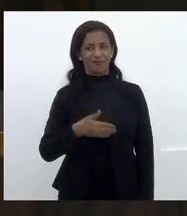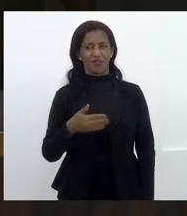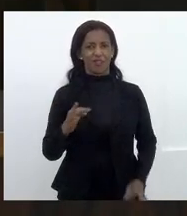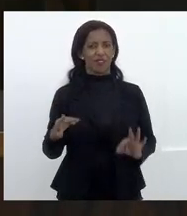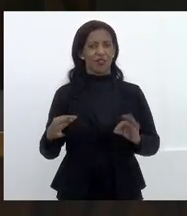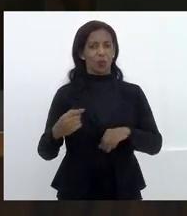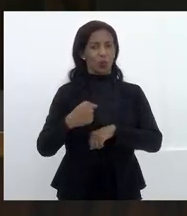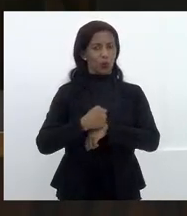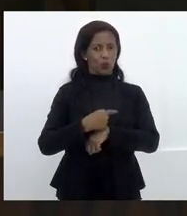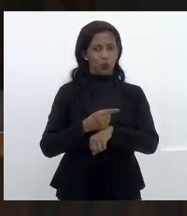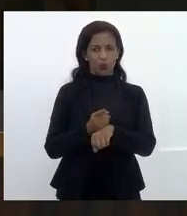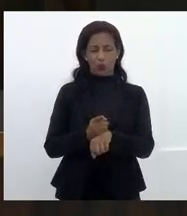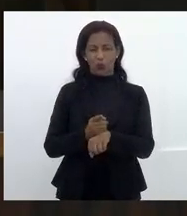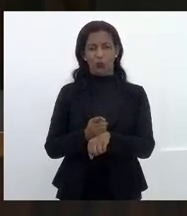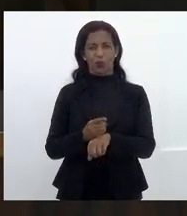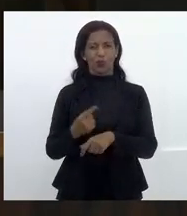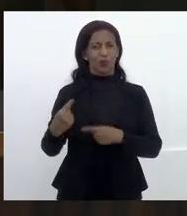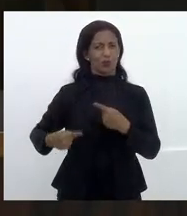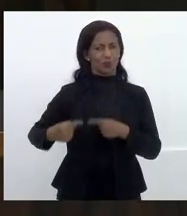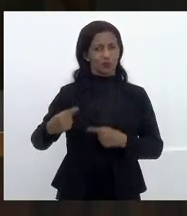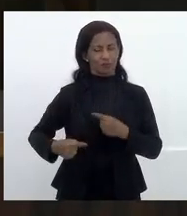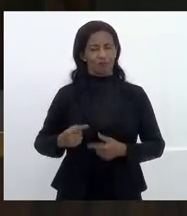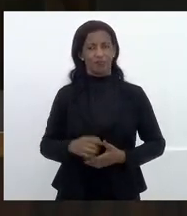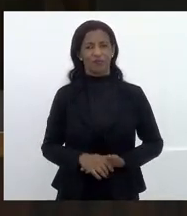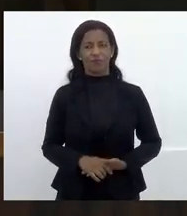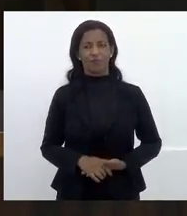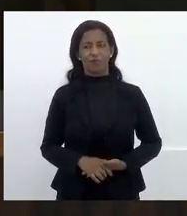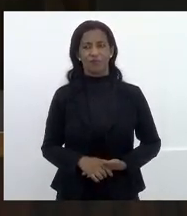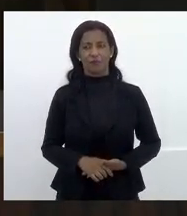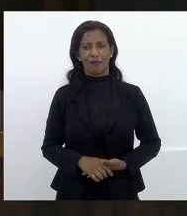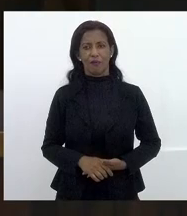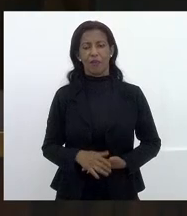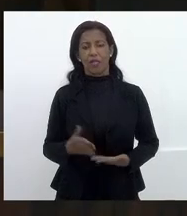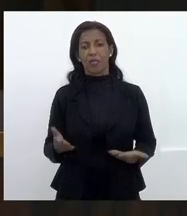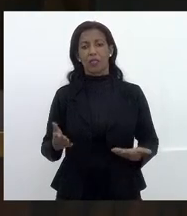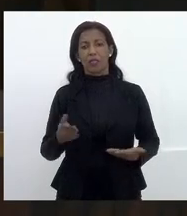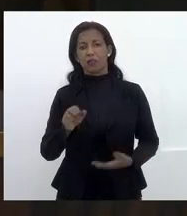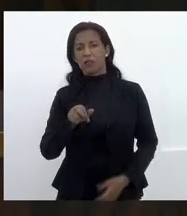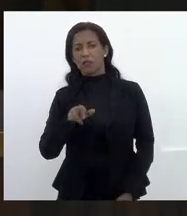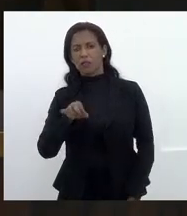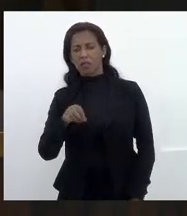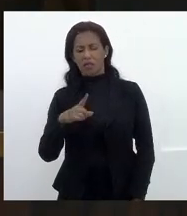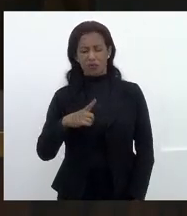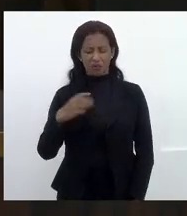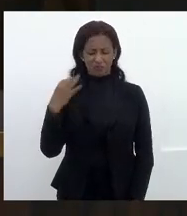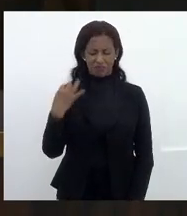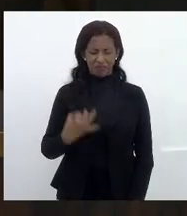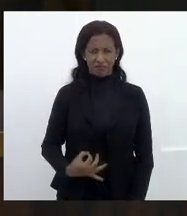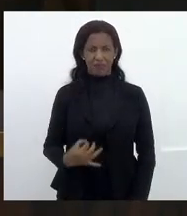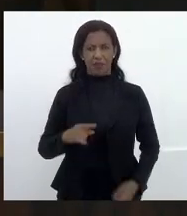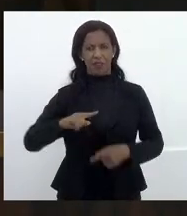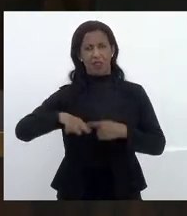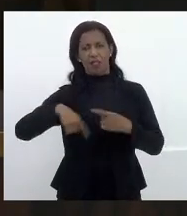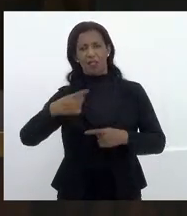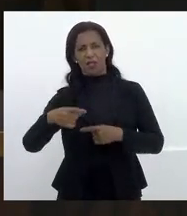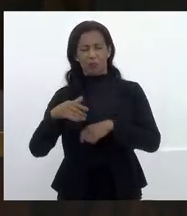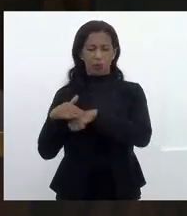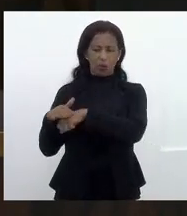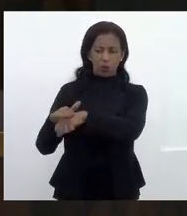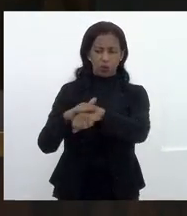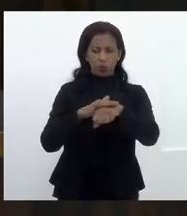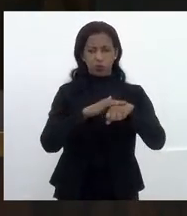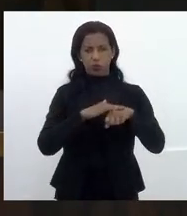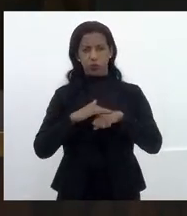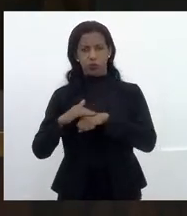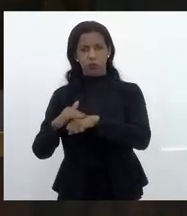em todos os momentos de discussão e sergio's eu tenho certeza que após a rodada de conversas